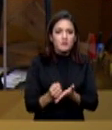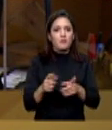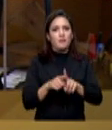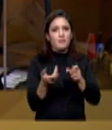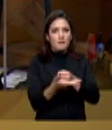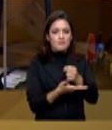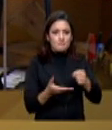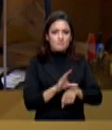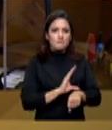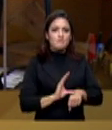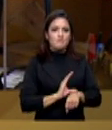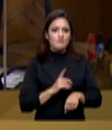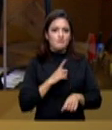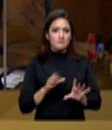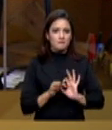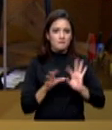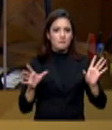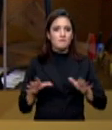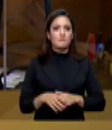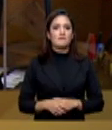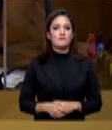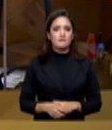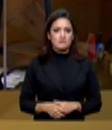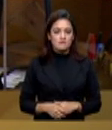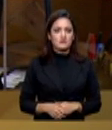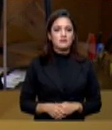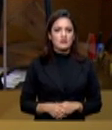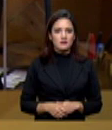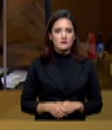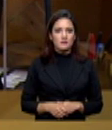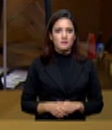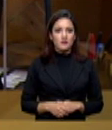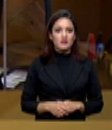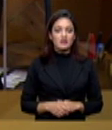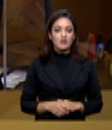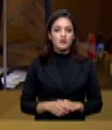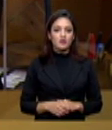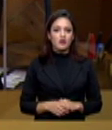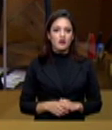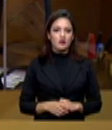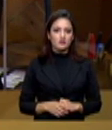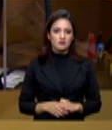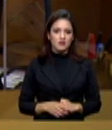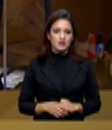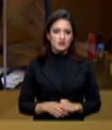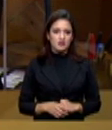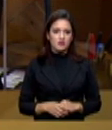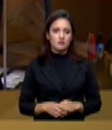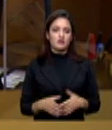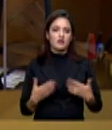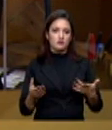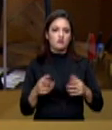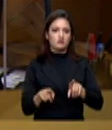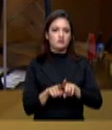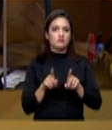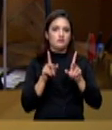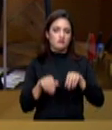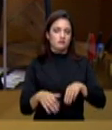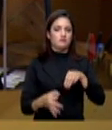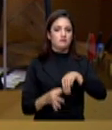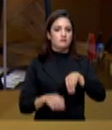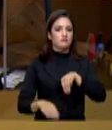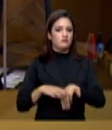pertinentes 5991 da relatoria da nossa eminente colega ministra Cármen Lúcia